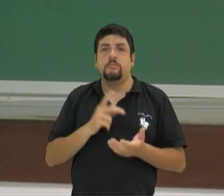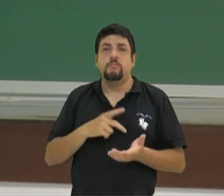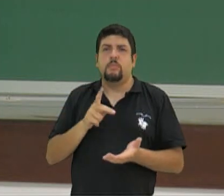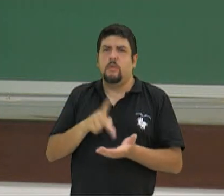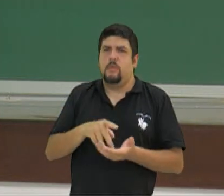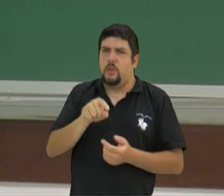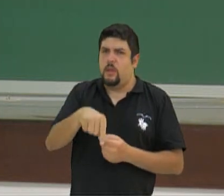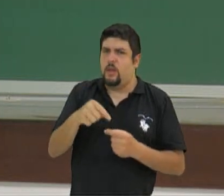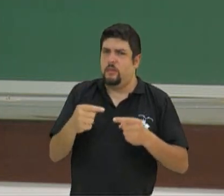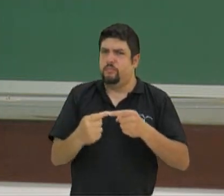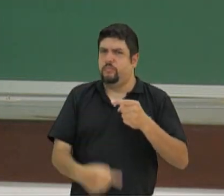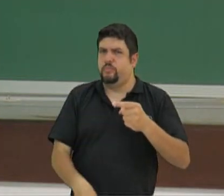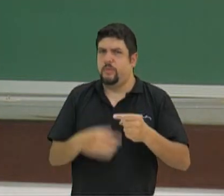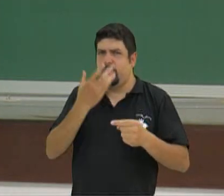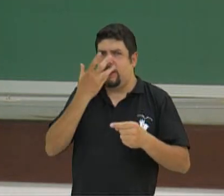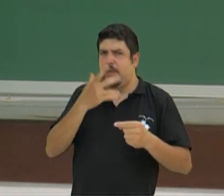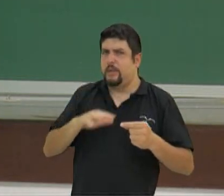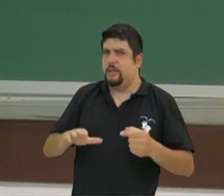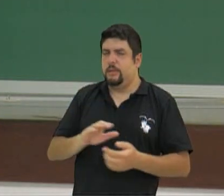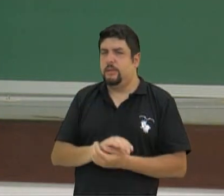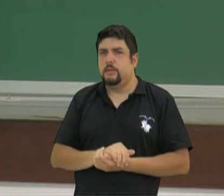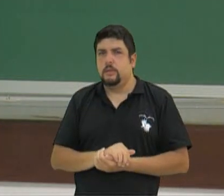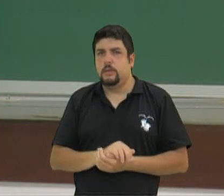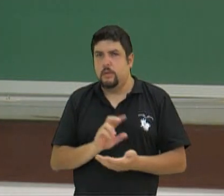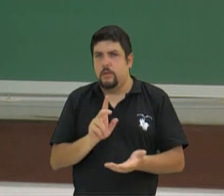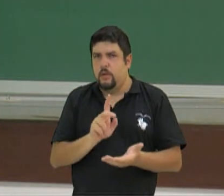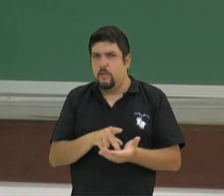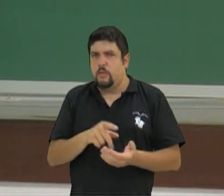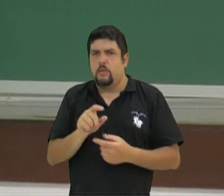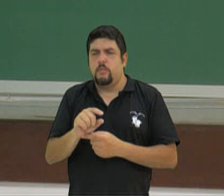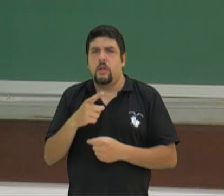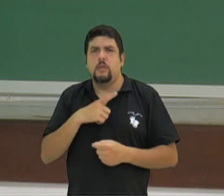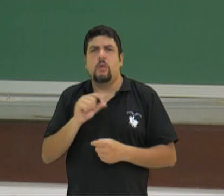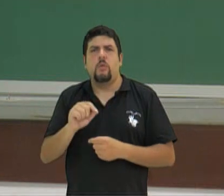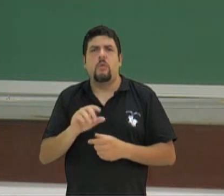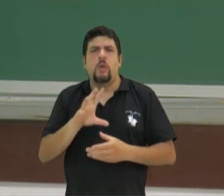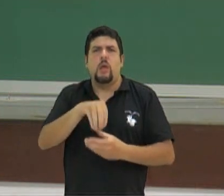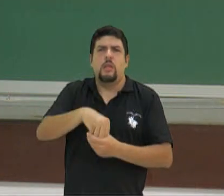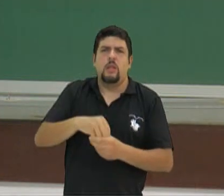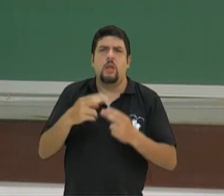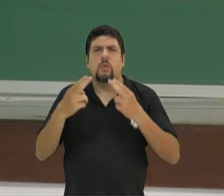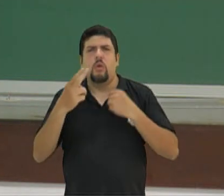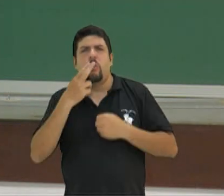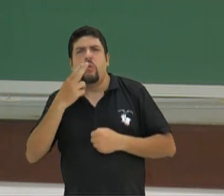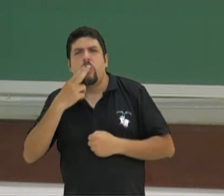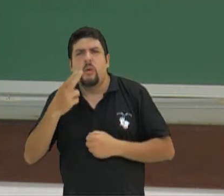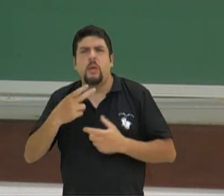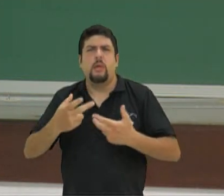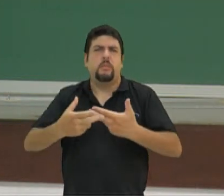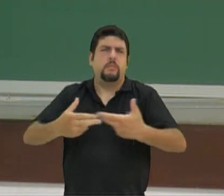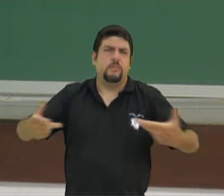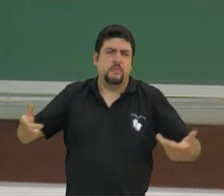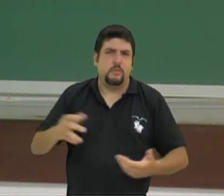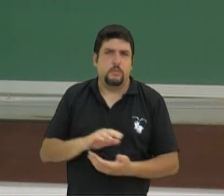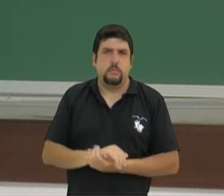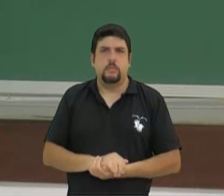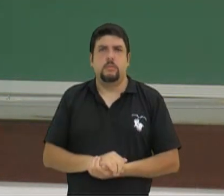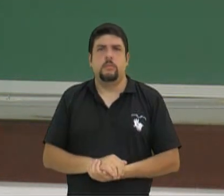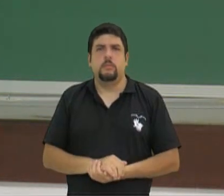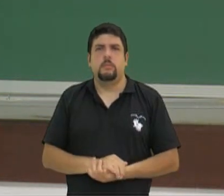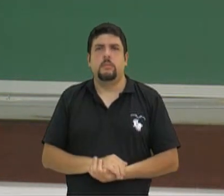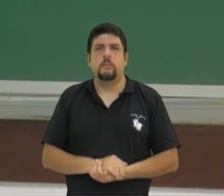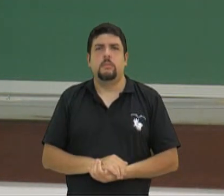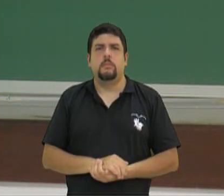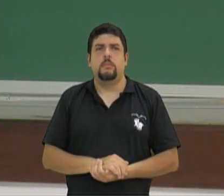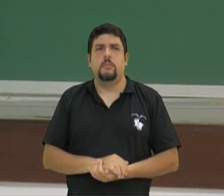até para criança, se você for ver hoje em dia, tá? Tinha muitos, o pessoal fumava, fazia tudo um pouco ali. Então está aqui uma